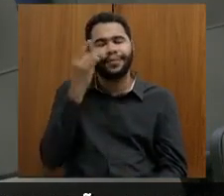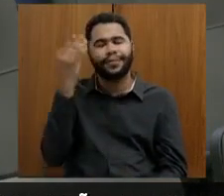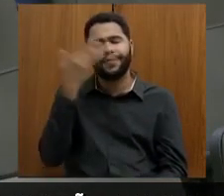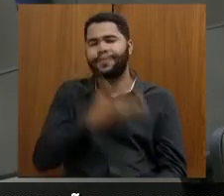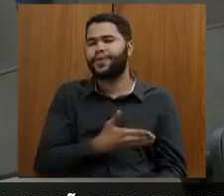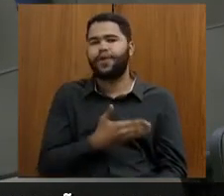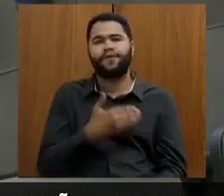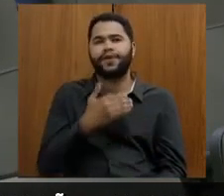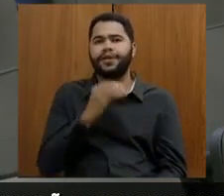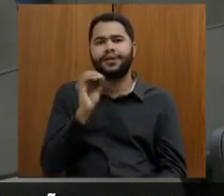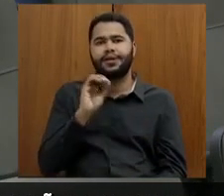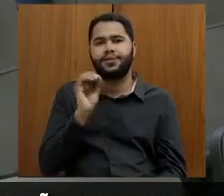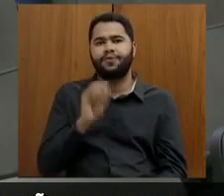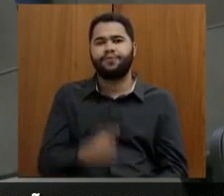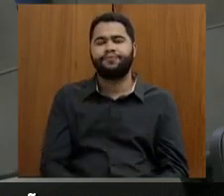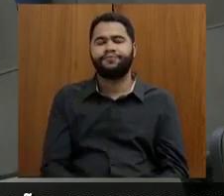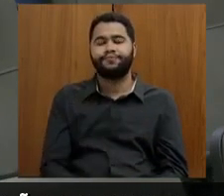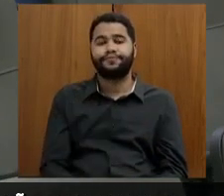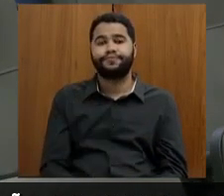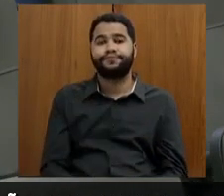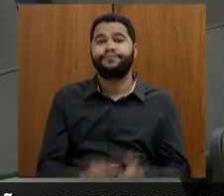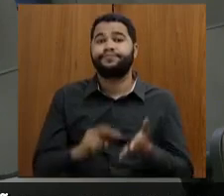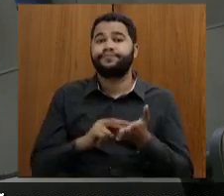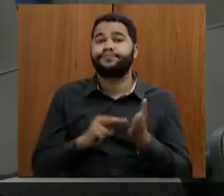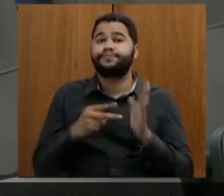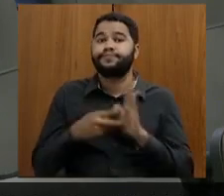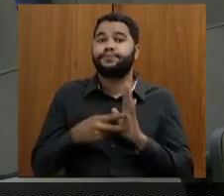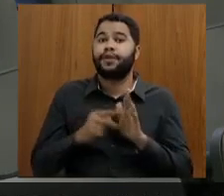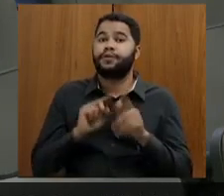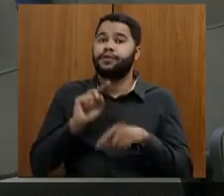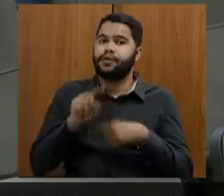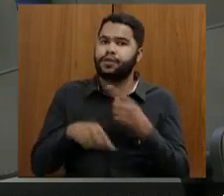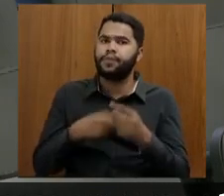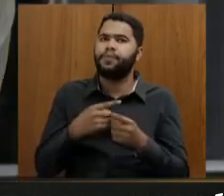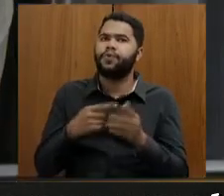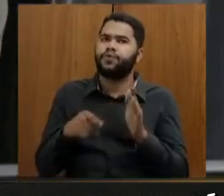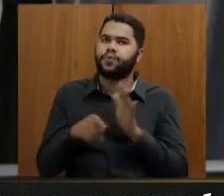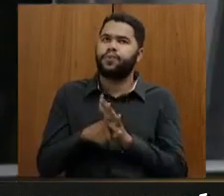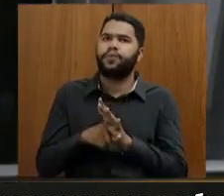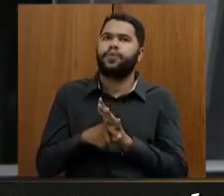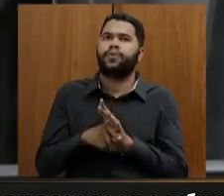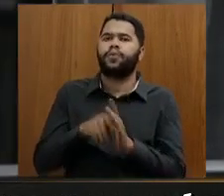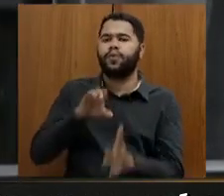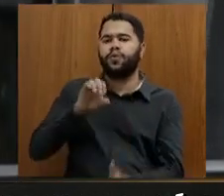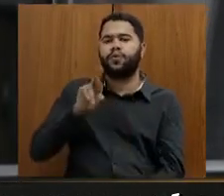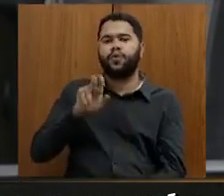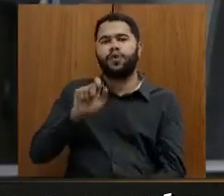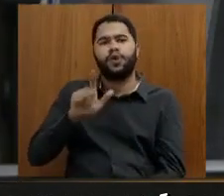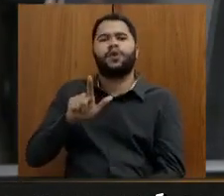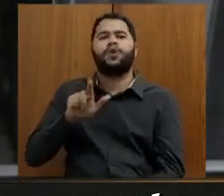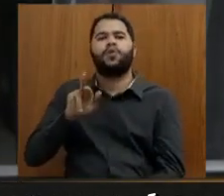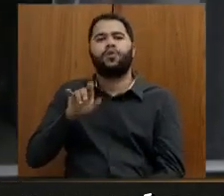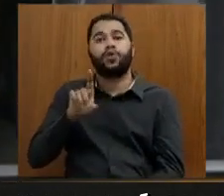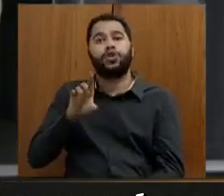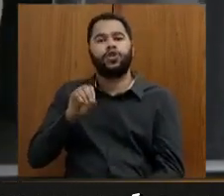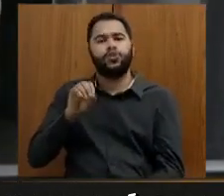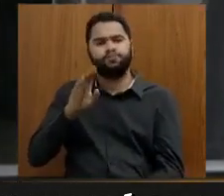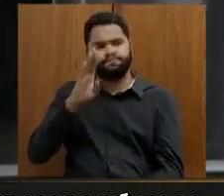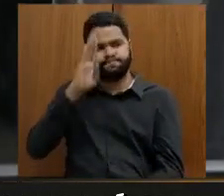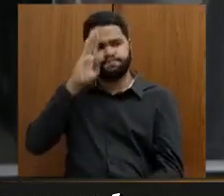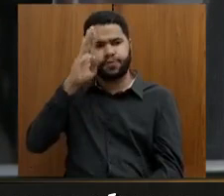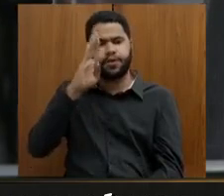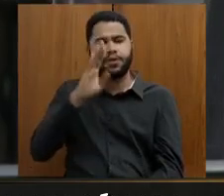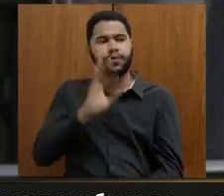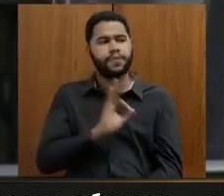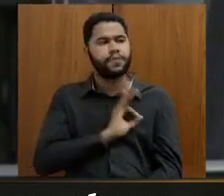prefeito nenhum ou seja depois que entra Coronel Rodrigo no comando a polícia